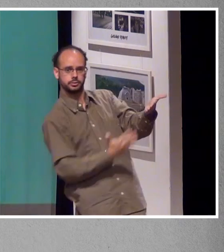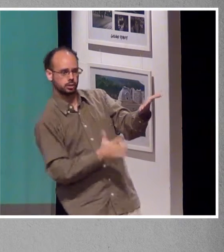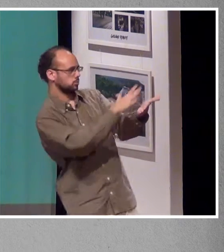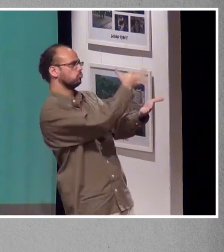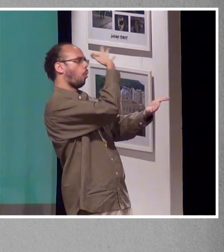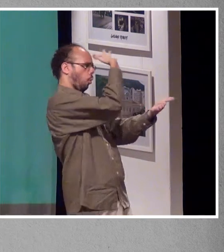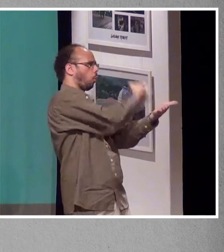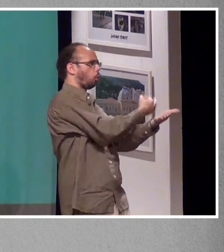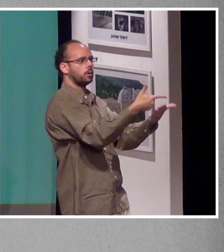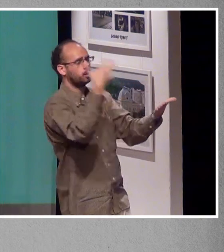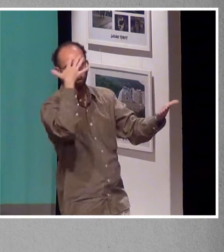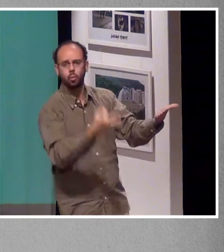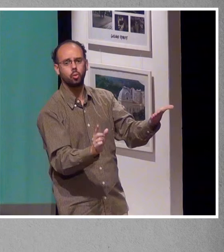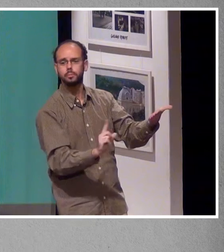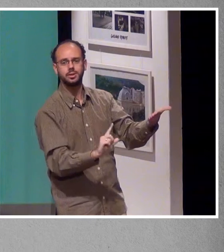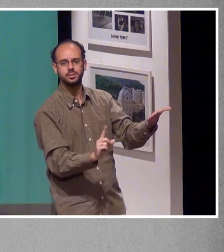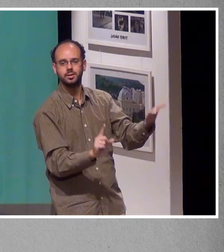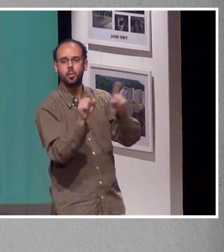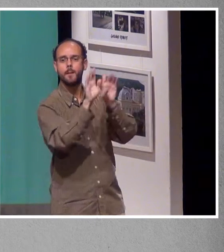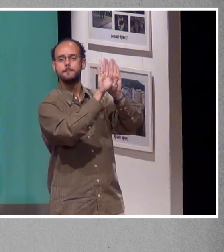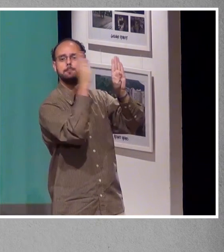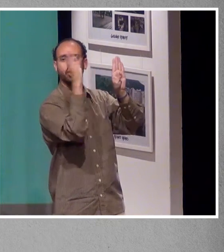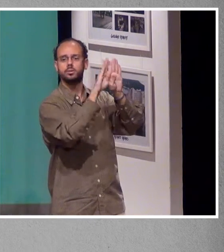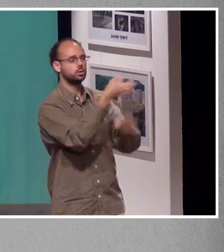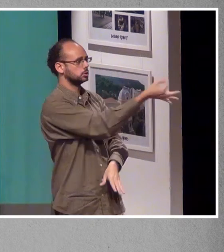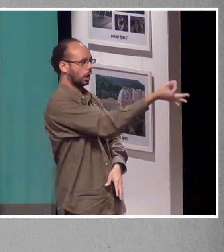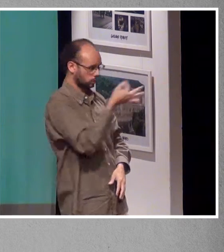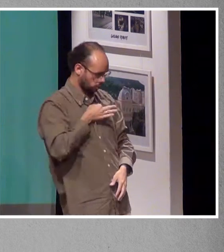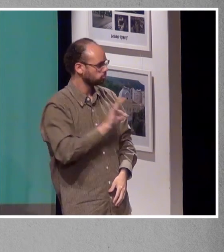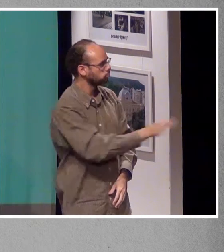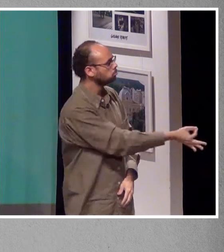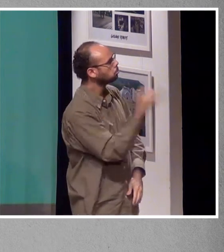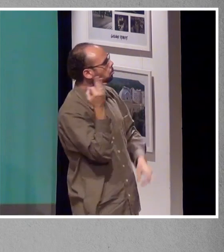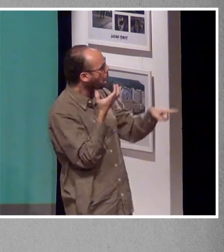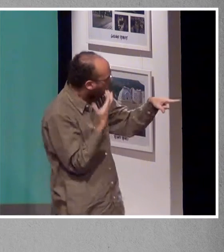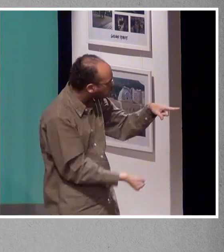mas há uma dificuldade, né? Há uma divisão.